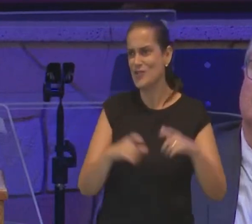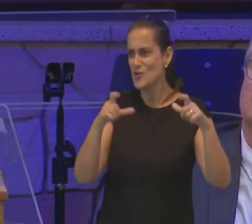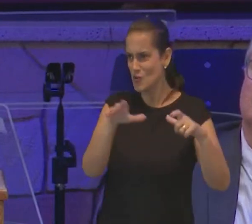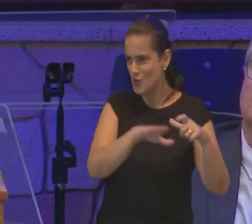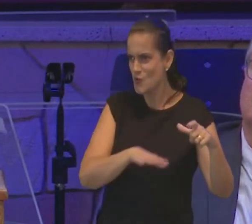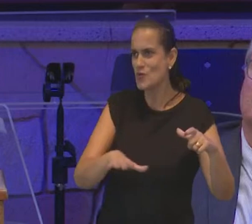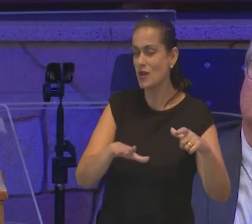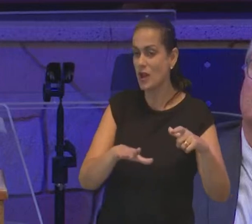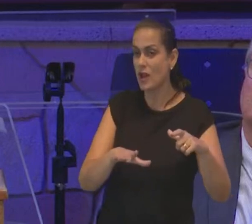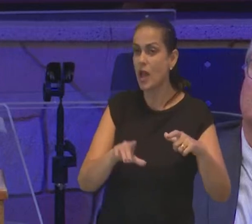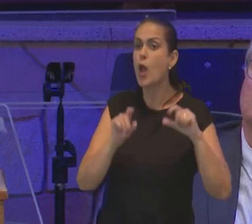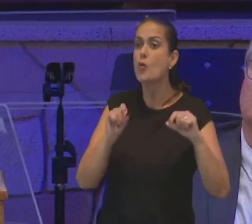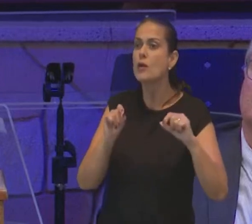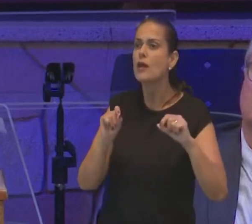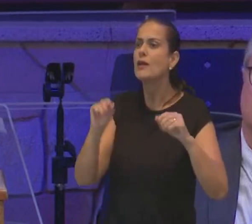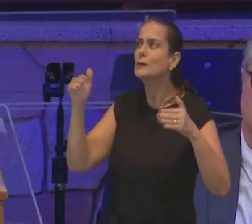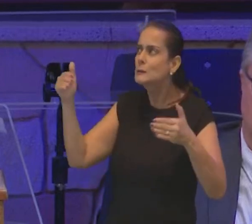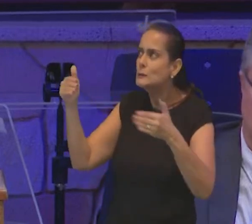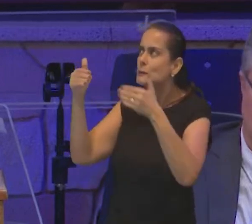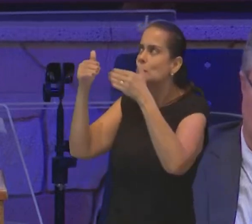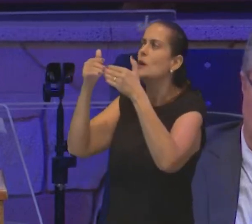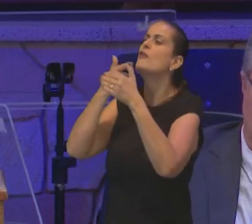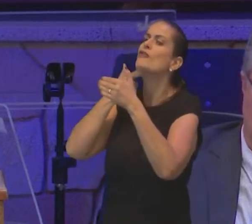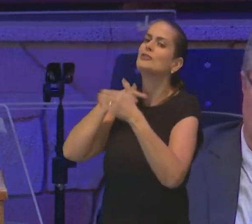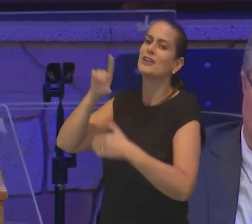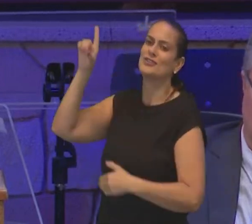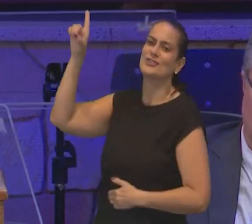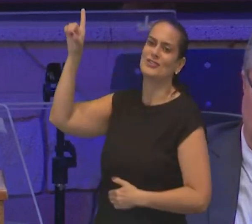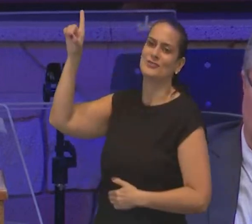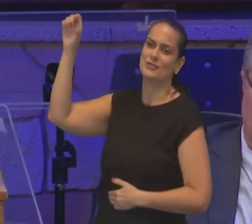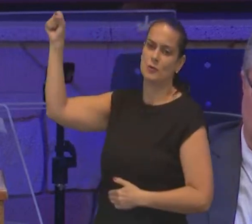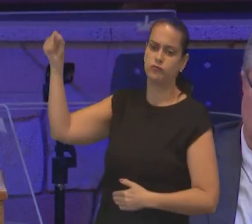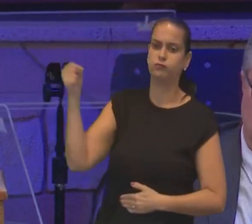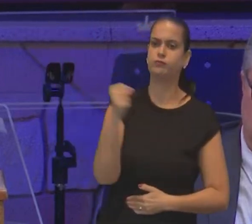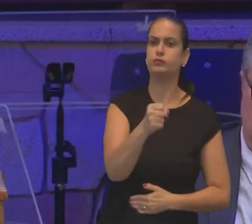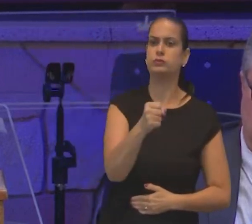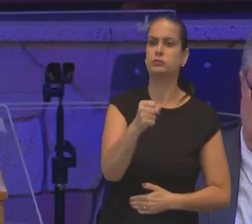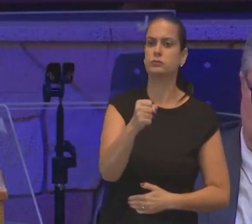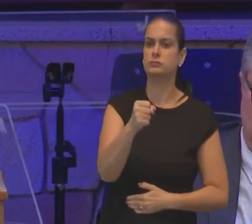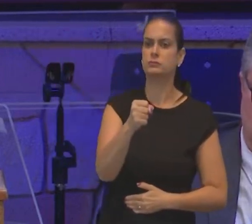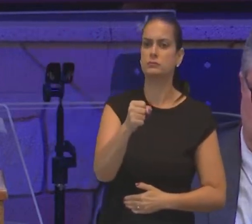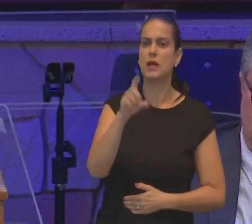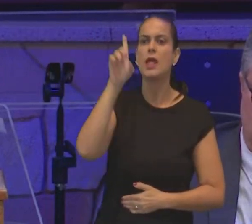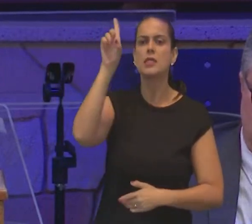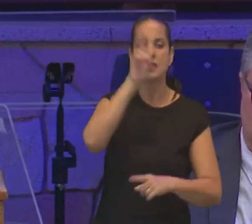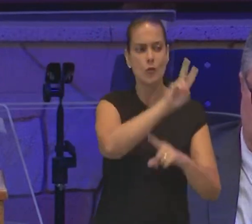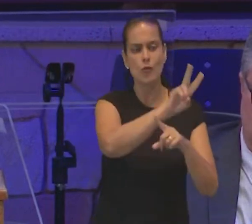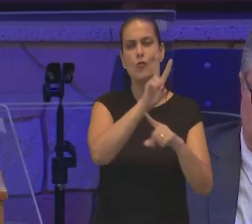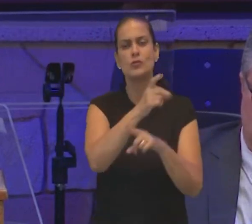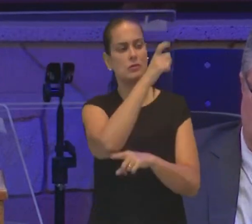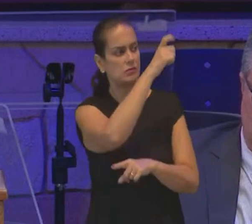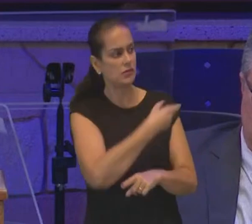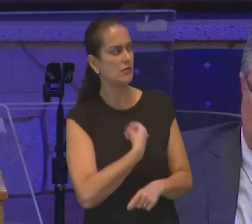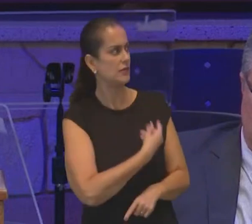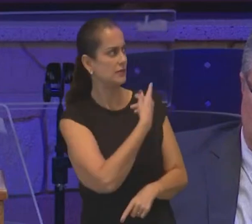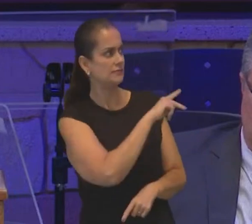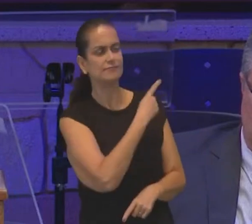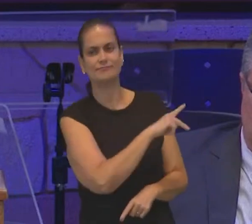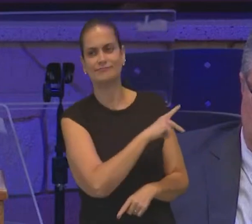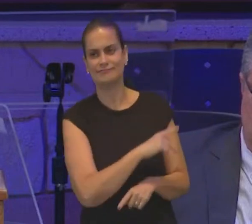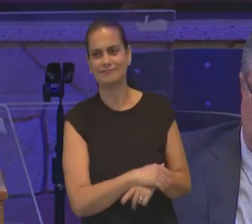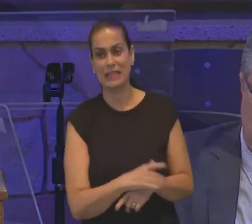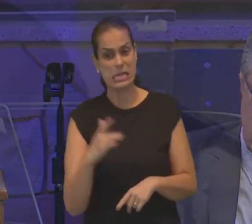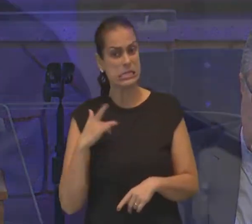estar é no centro da vontade de Deus. E Deus tem cuidado de mim. E olhe que a